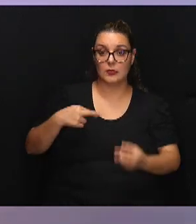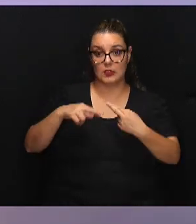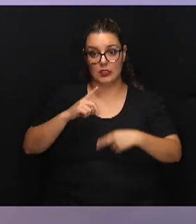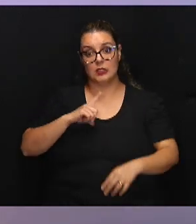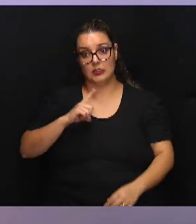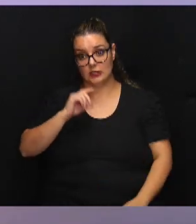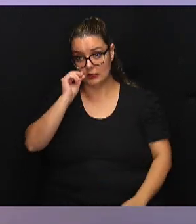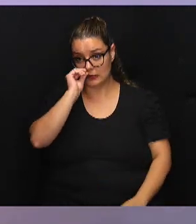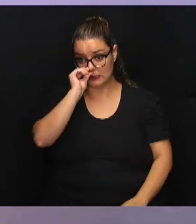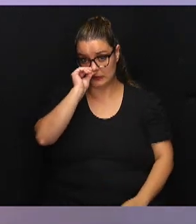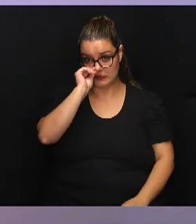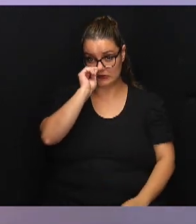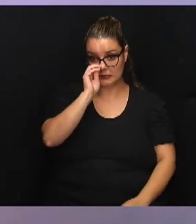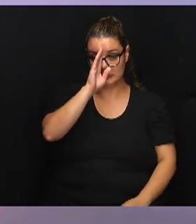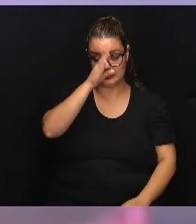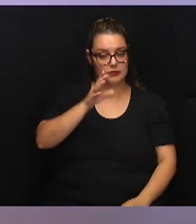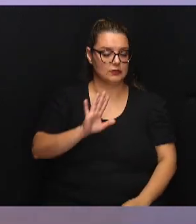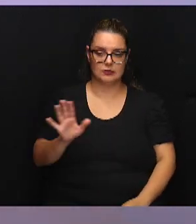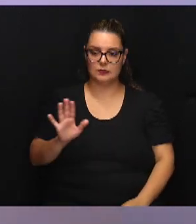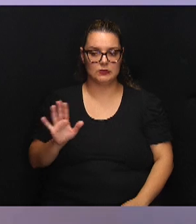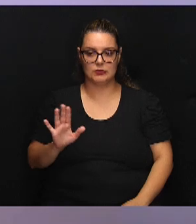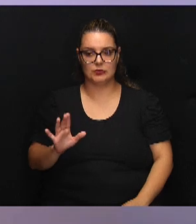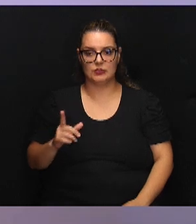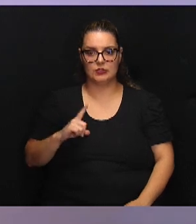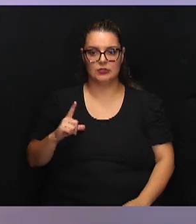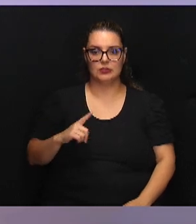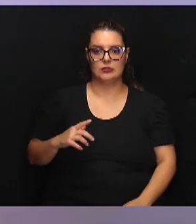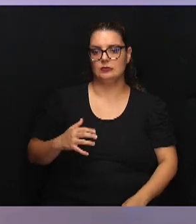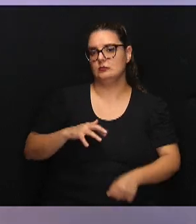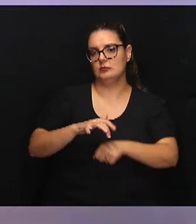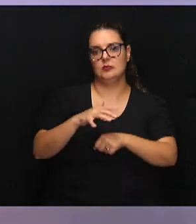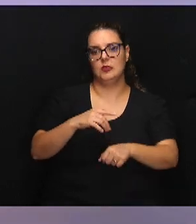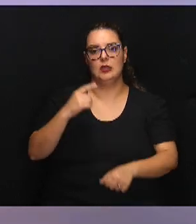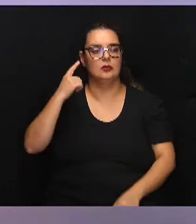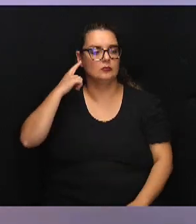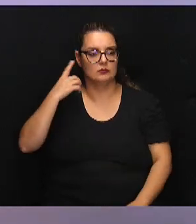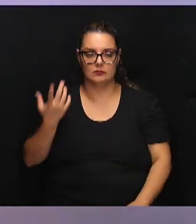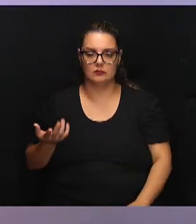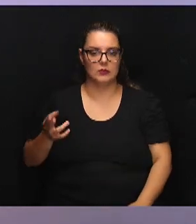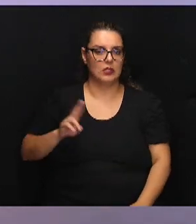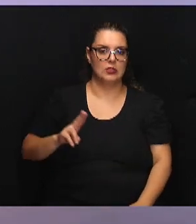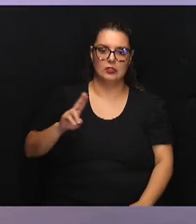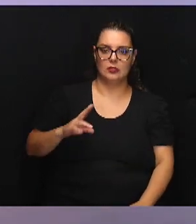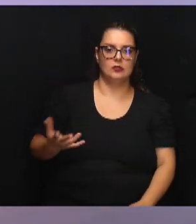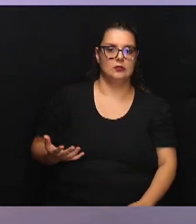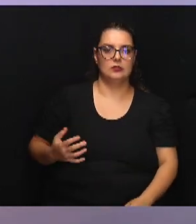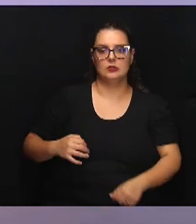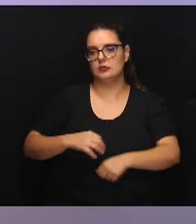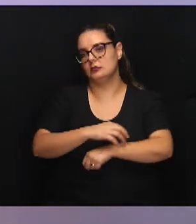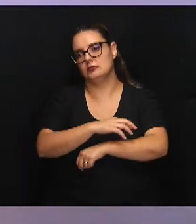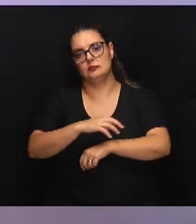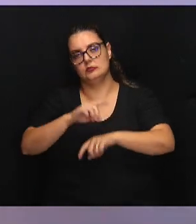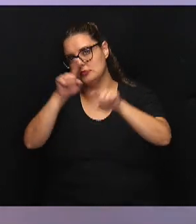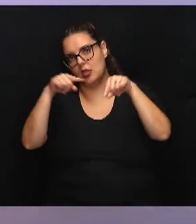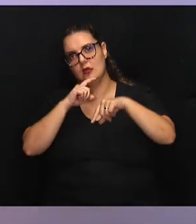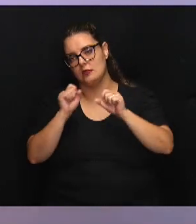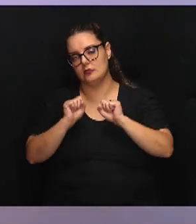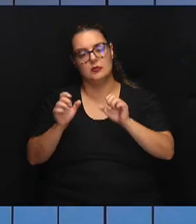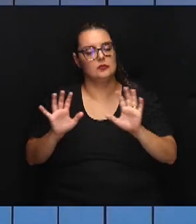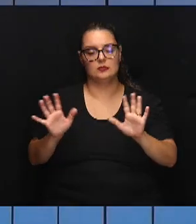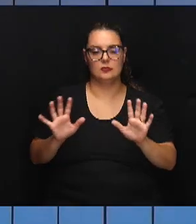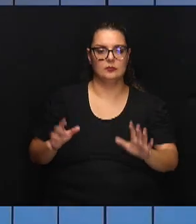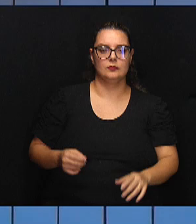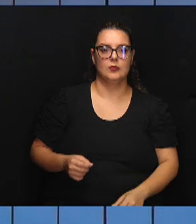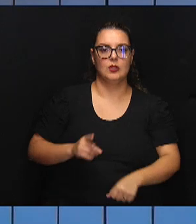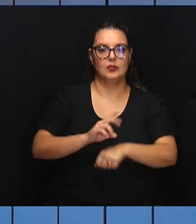mas diretamente não, de ter mais chance de ter infecção de ouvido, pelo uso de ar-condicionado, ventilador, não. Doutora